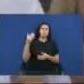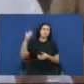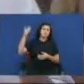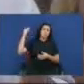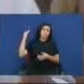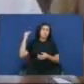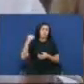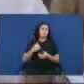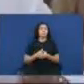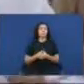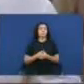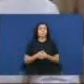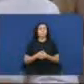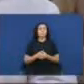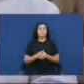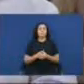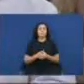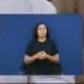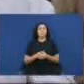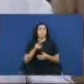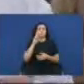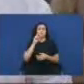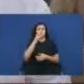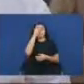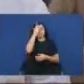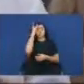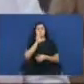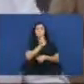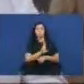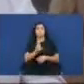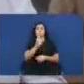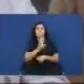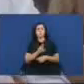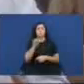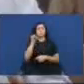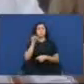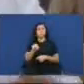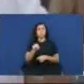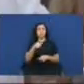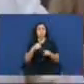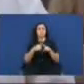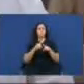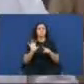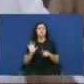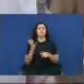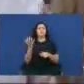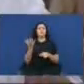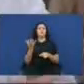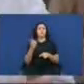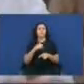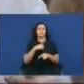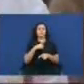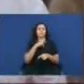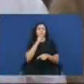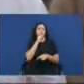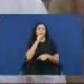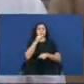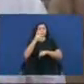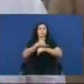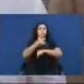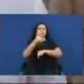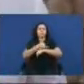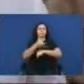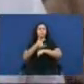antepenúltima, a pessoa usou. O que acontece? Fica um pedaço de ferro